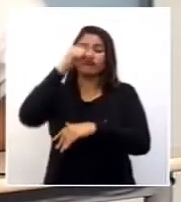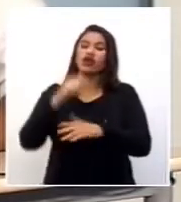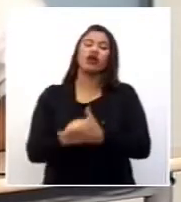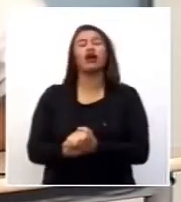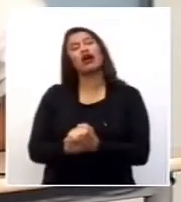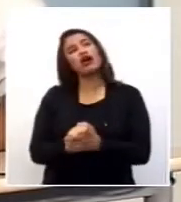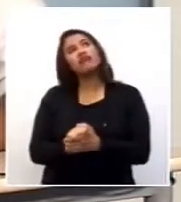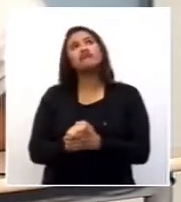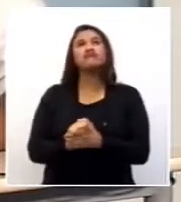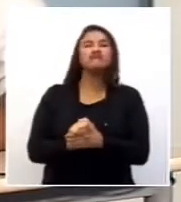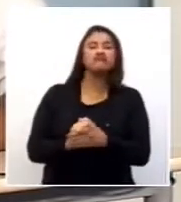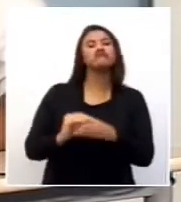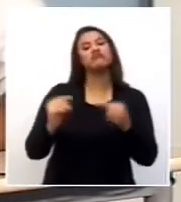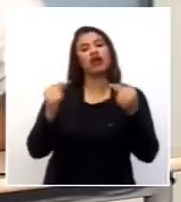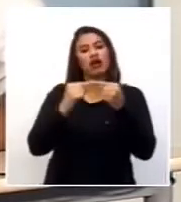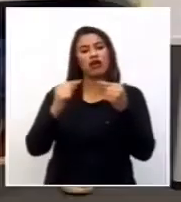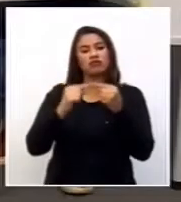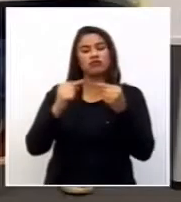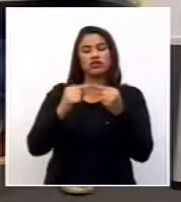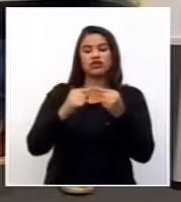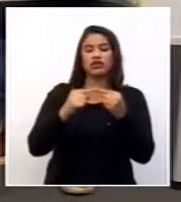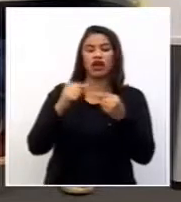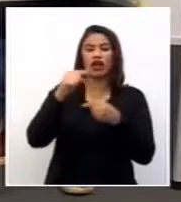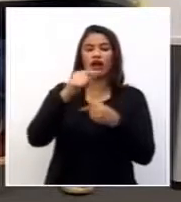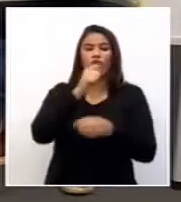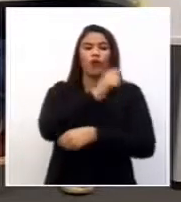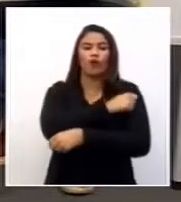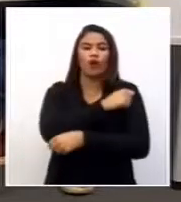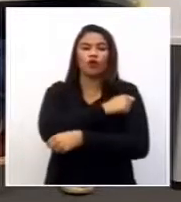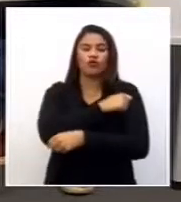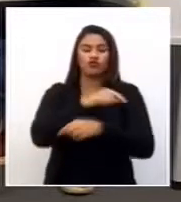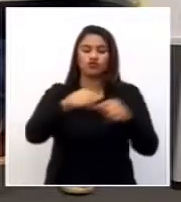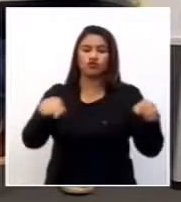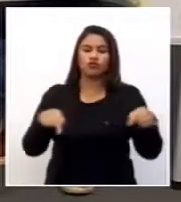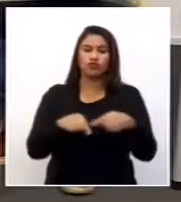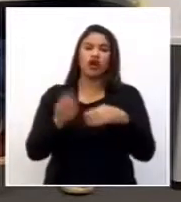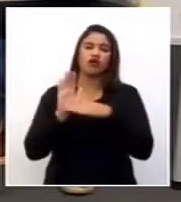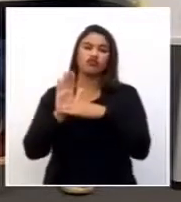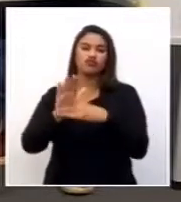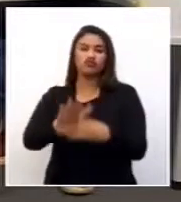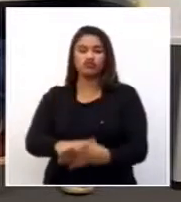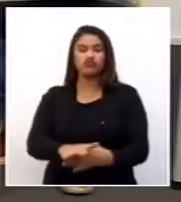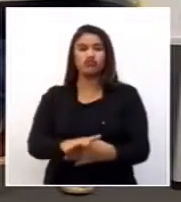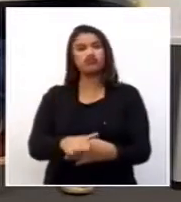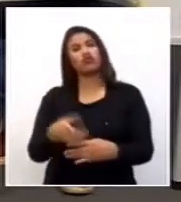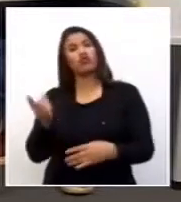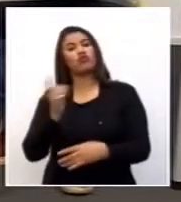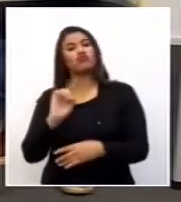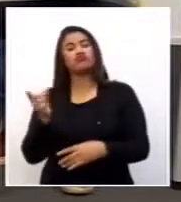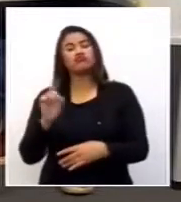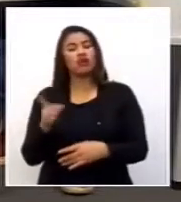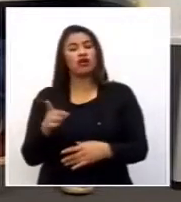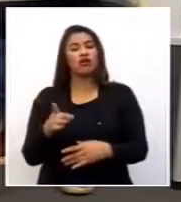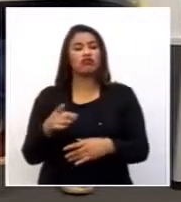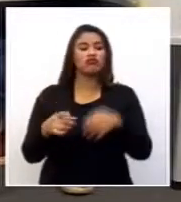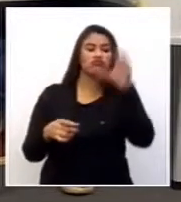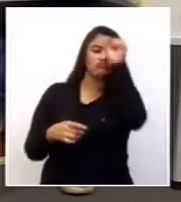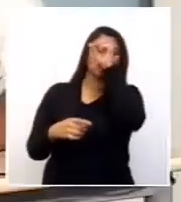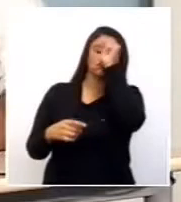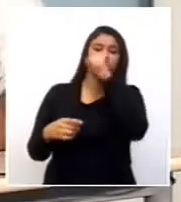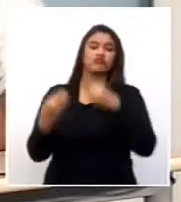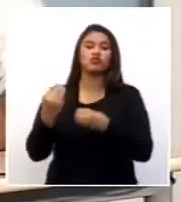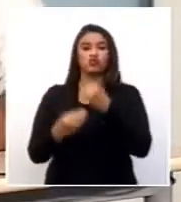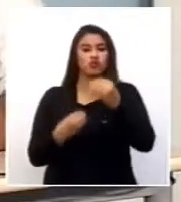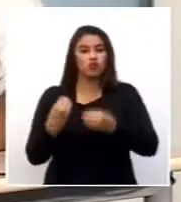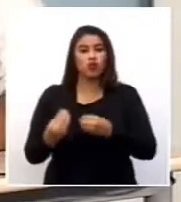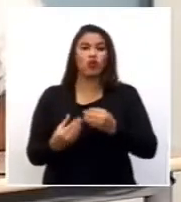que está disposto, se esse ambiente é favorável, se não é favorável, né, para o aprendizado. Então a gente tem